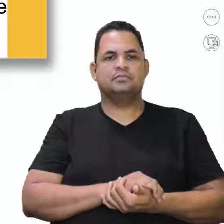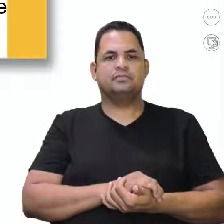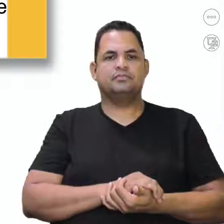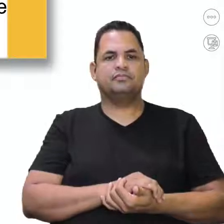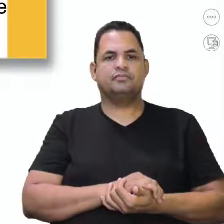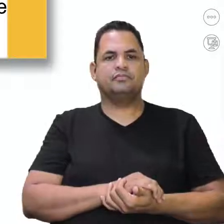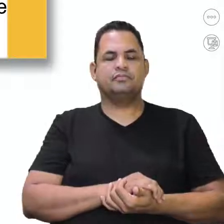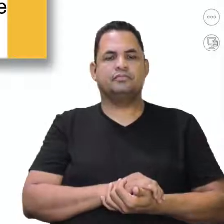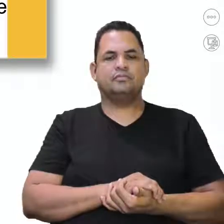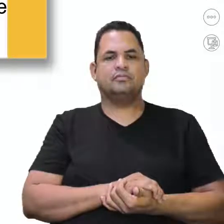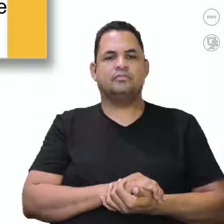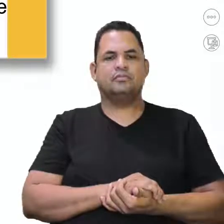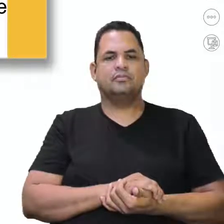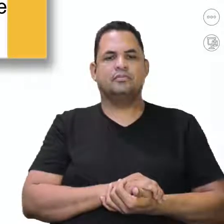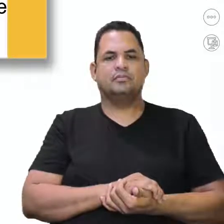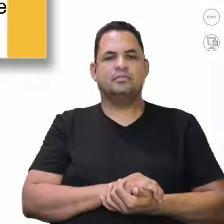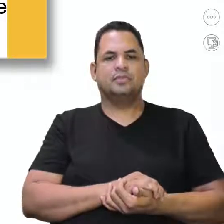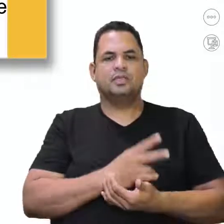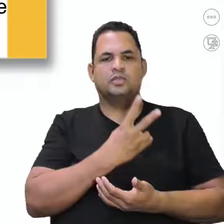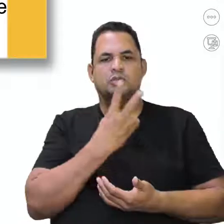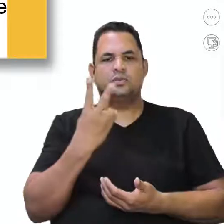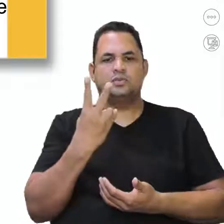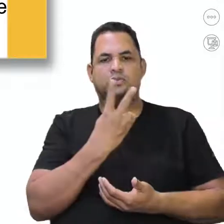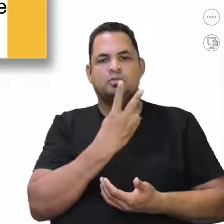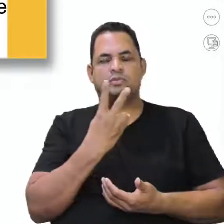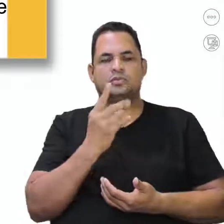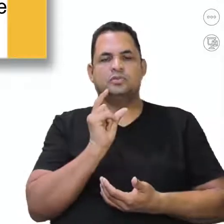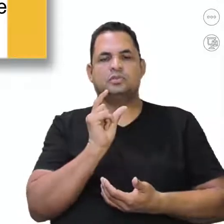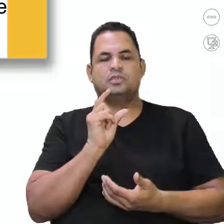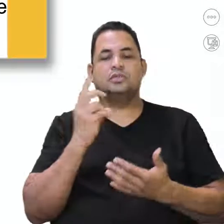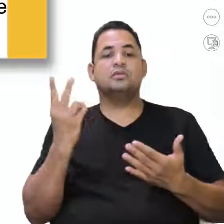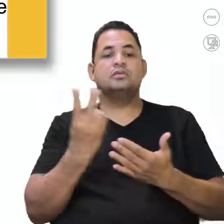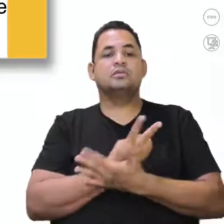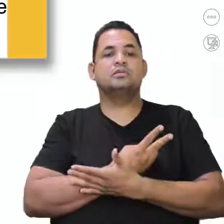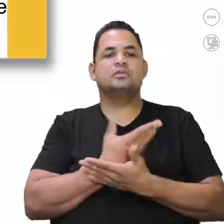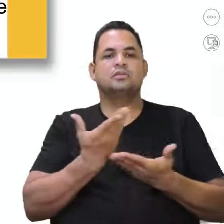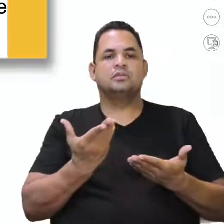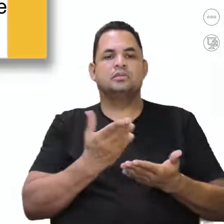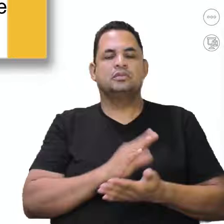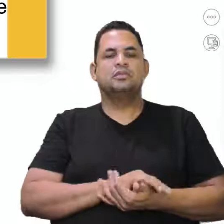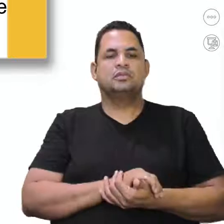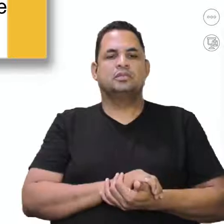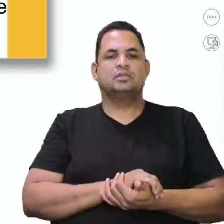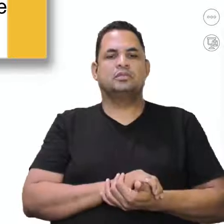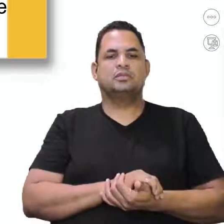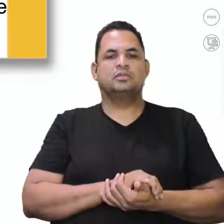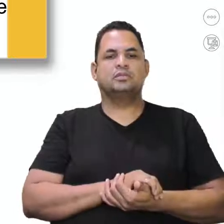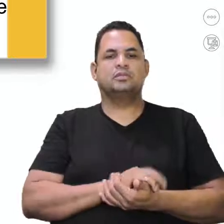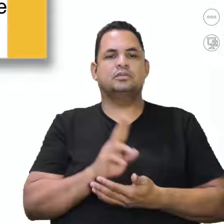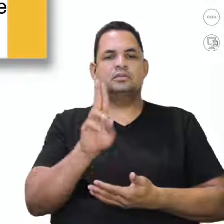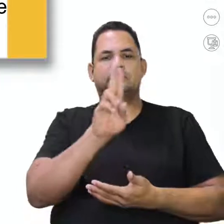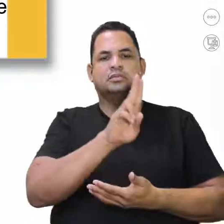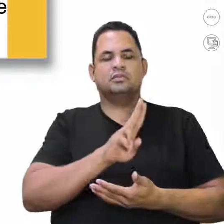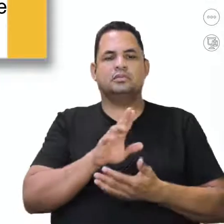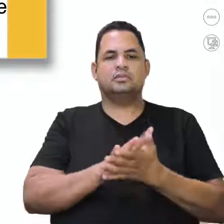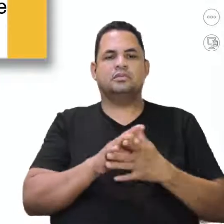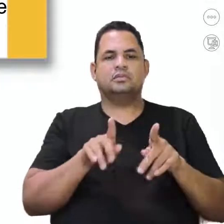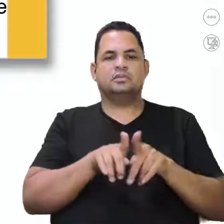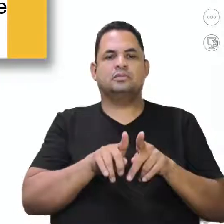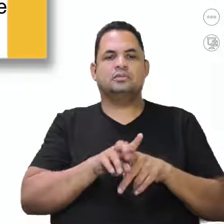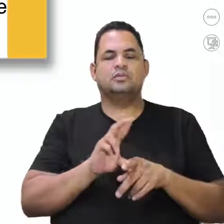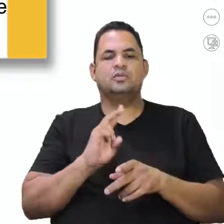some, any. E essas duas palavras, o que vai acontecer com elas? Elas vão ser usadas também